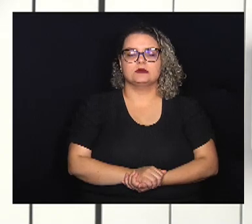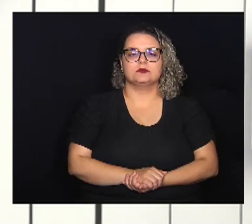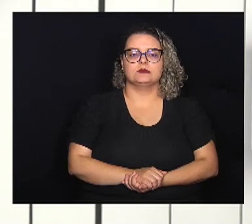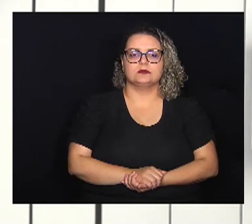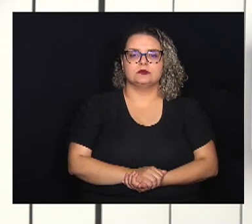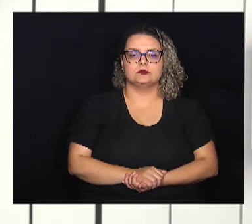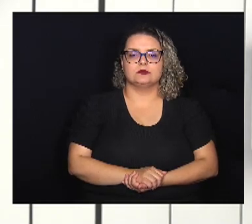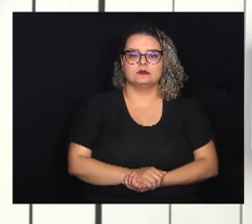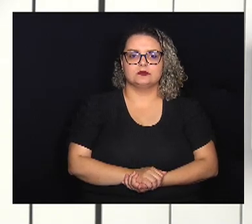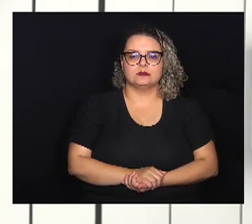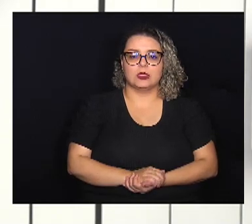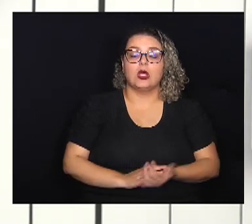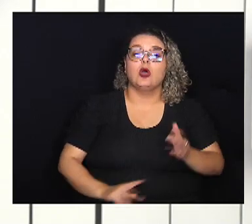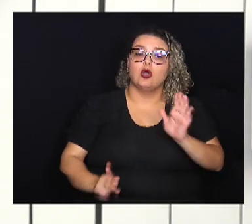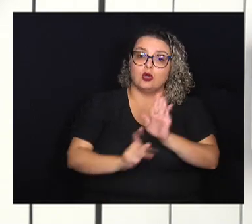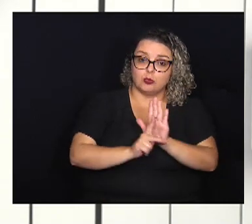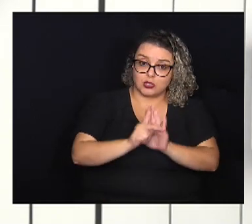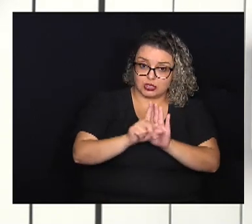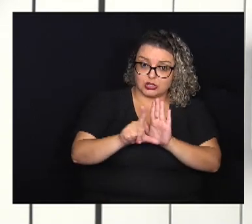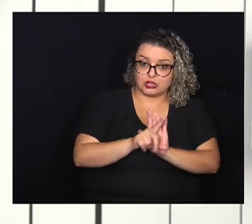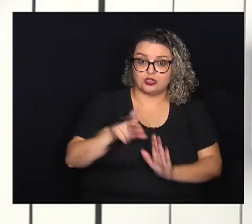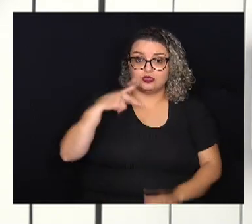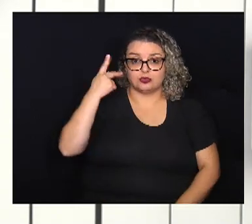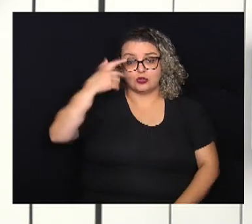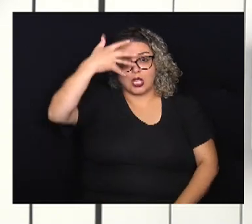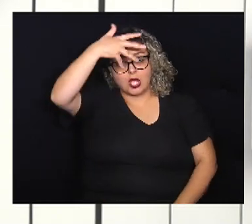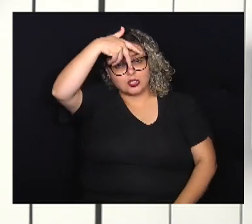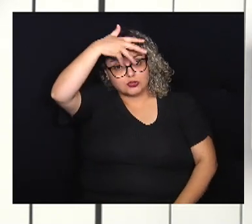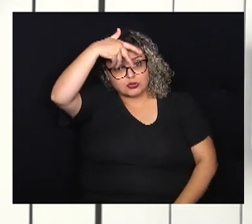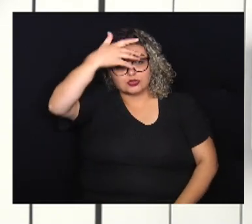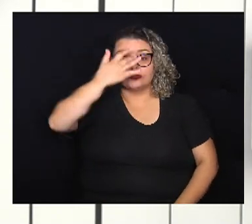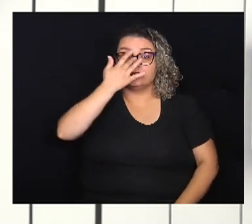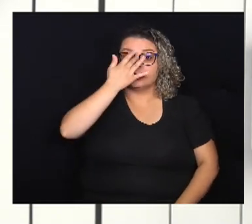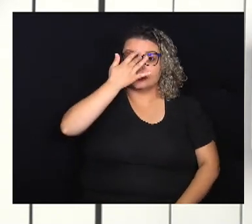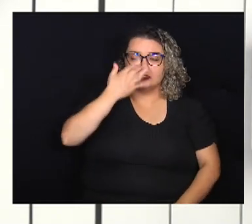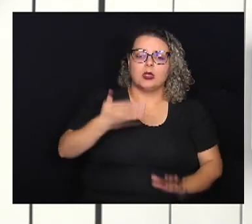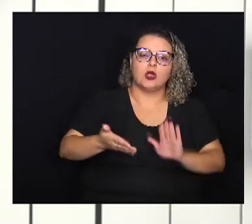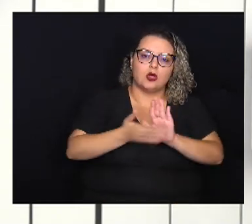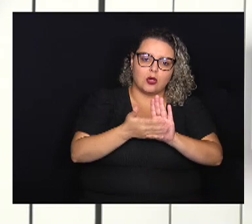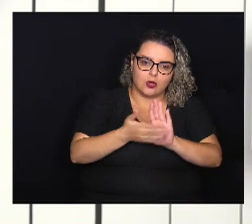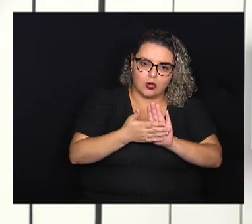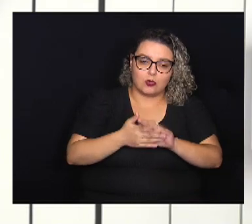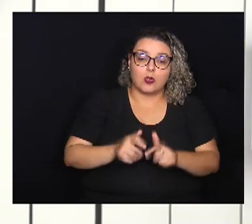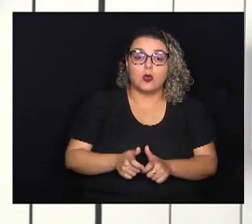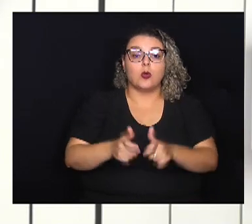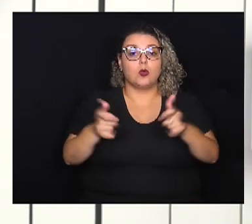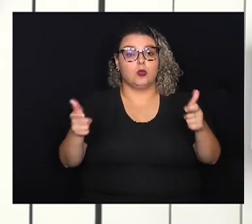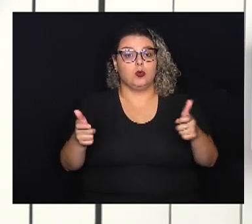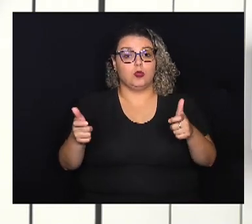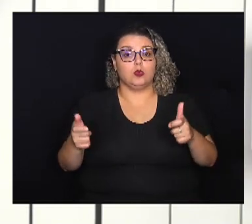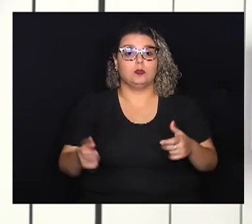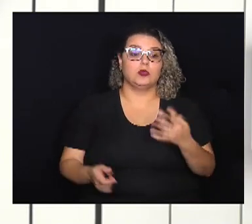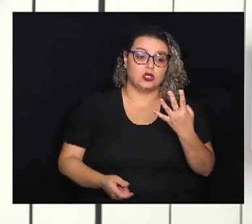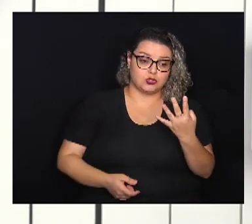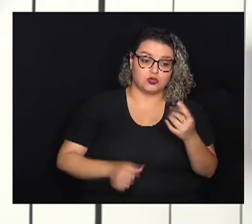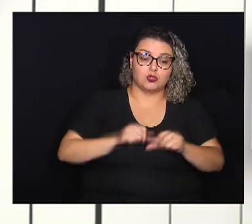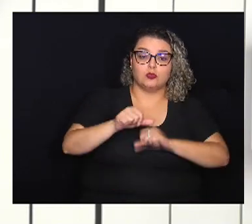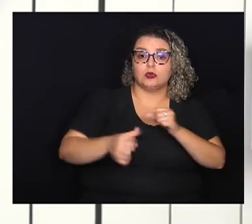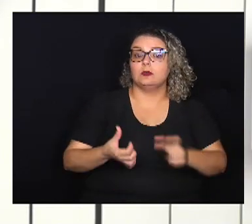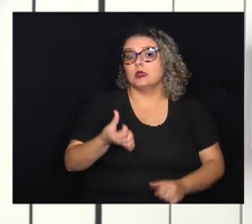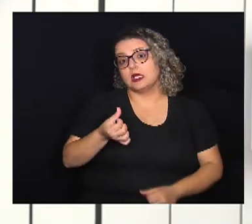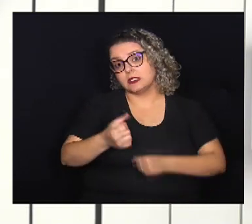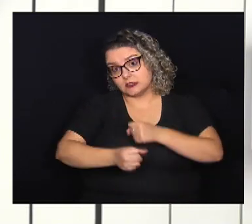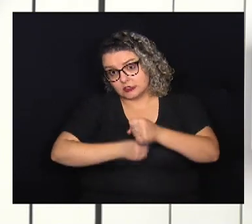projeto de lei do vereador Rodrigo da Farmadique propõe aumentar de 4 para 6 anos